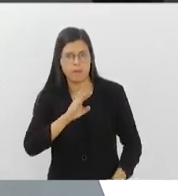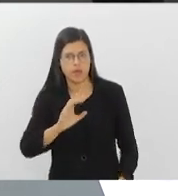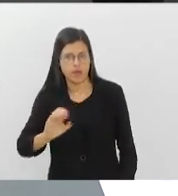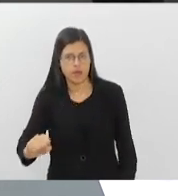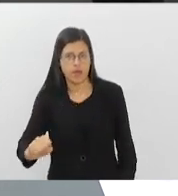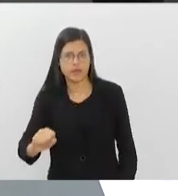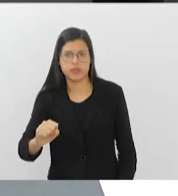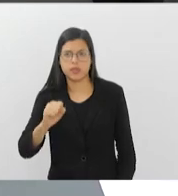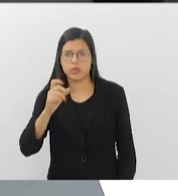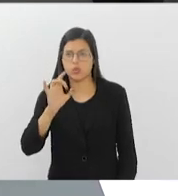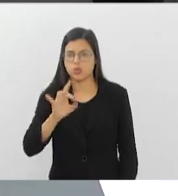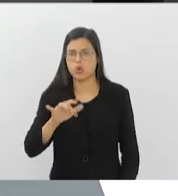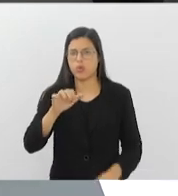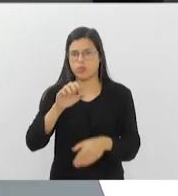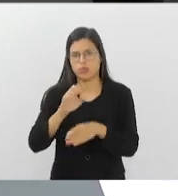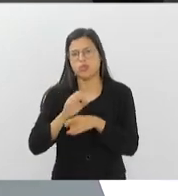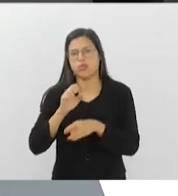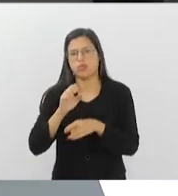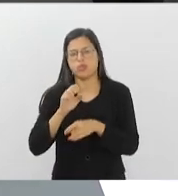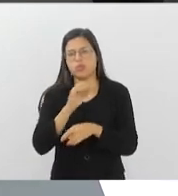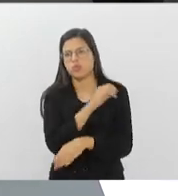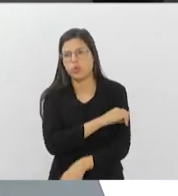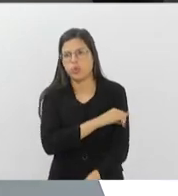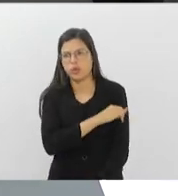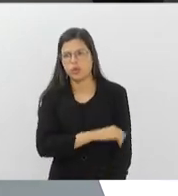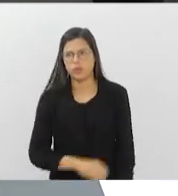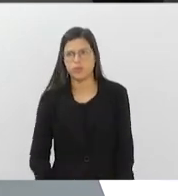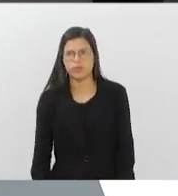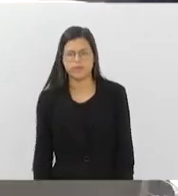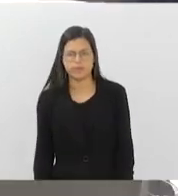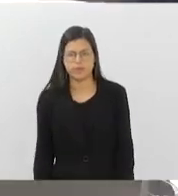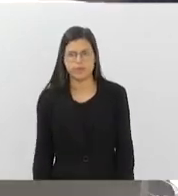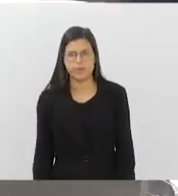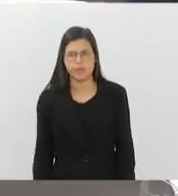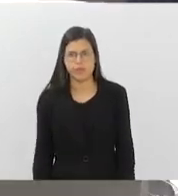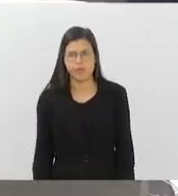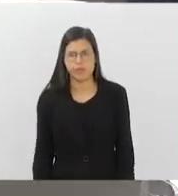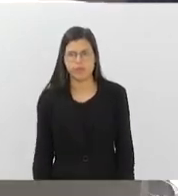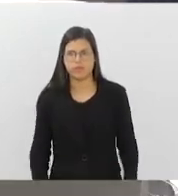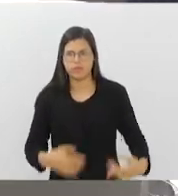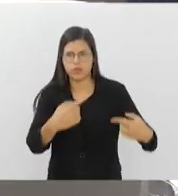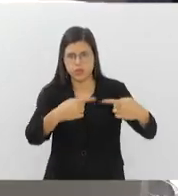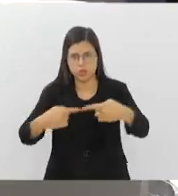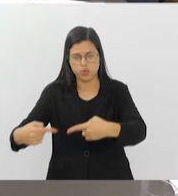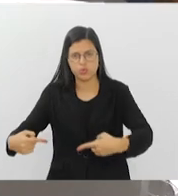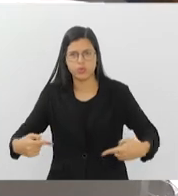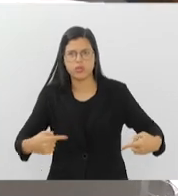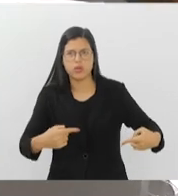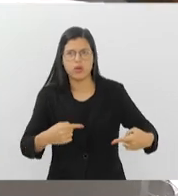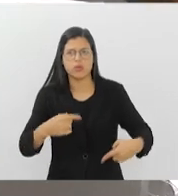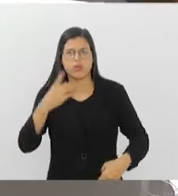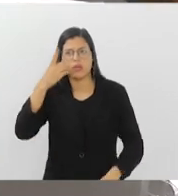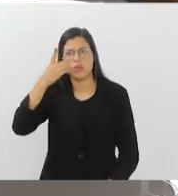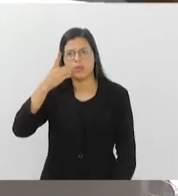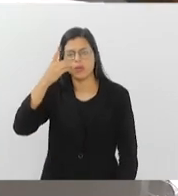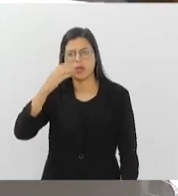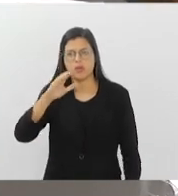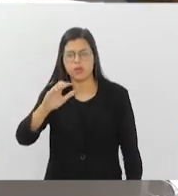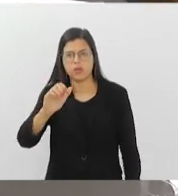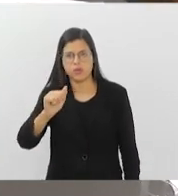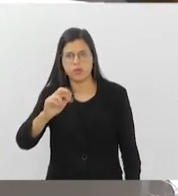competência do Estado do Rio de Janeiro. Em discussão? Só para discutir rapidamente, deputado Mendes. Não